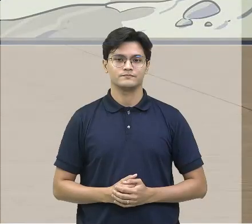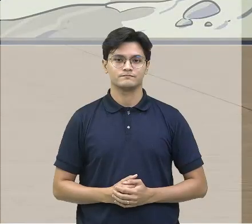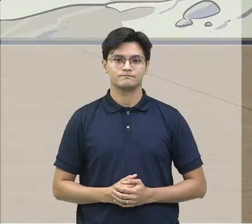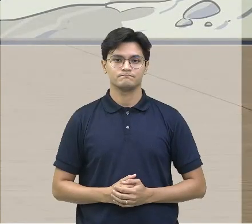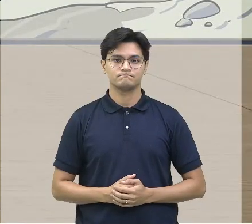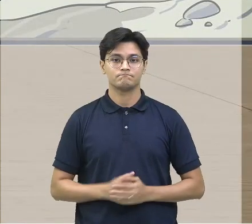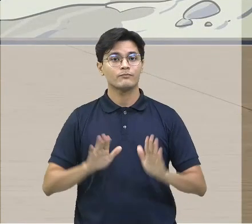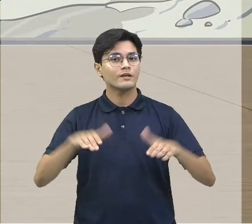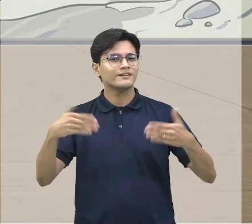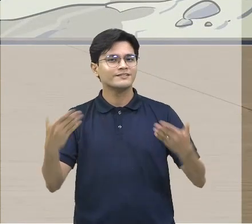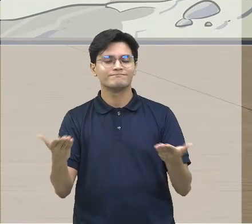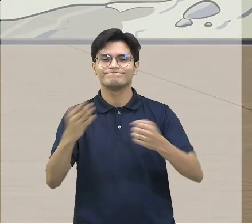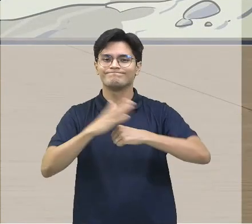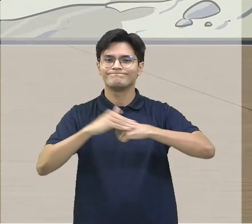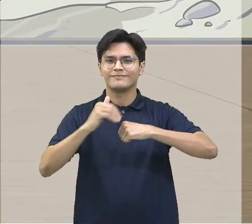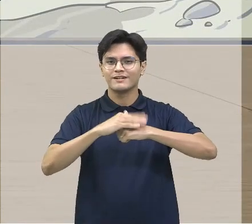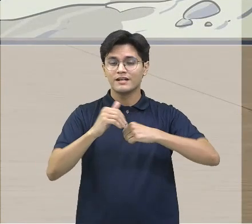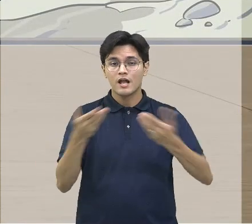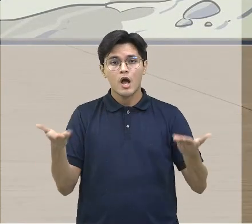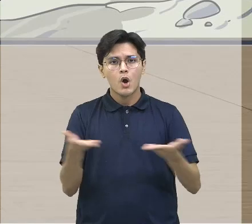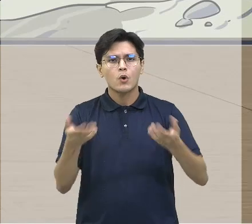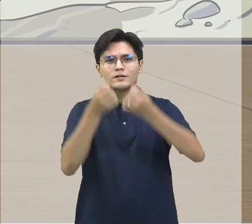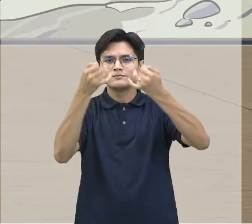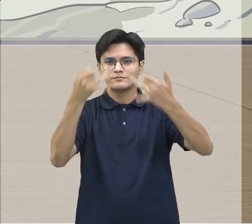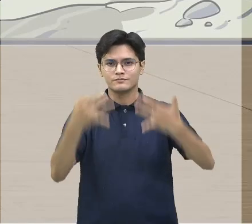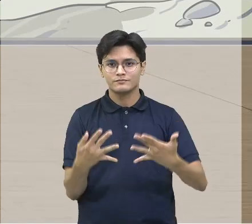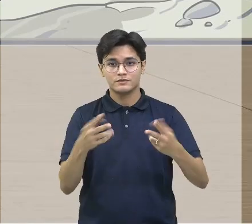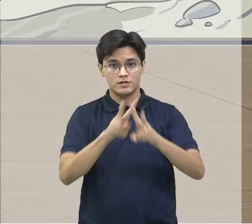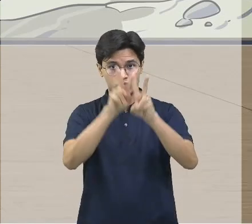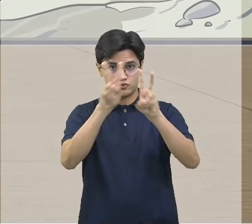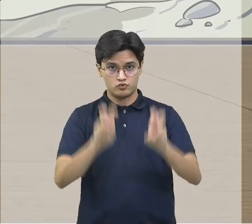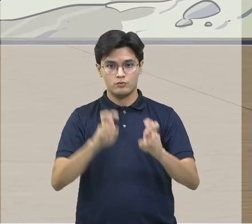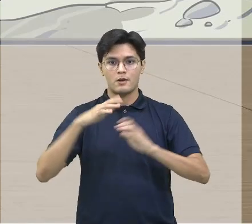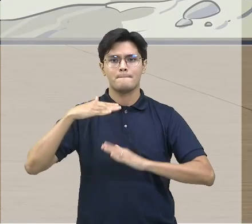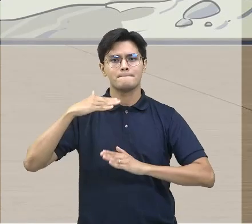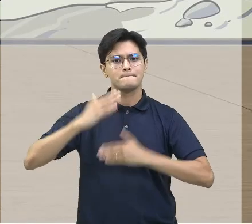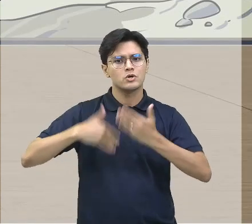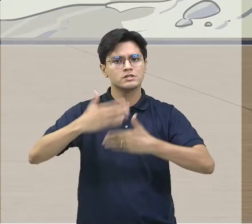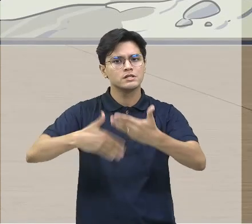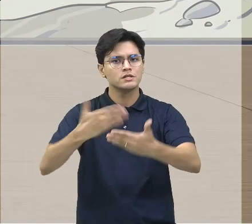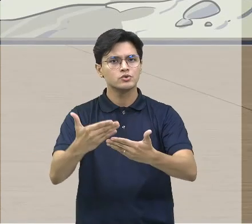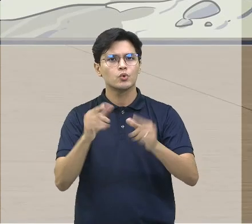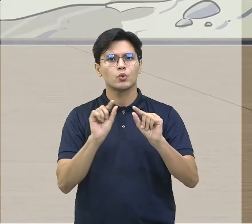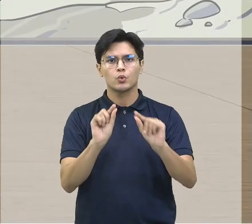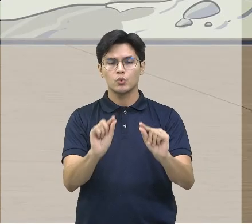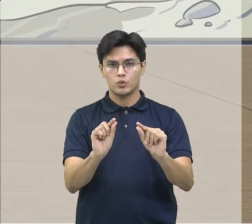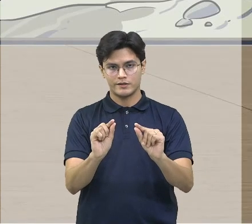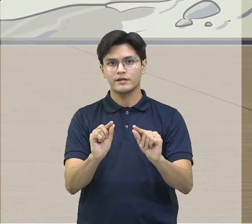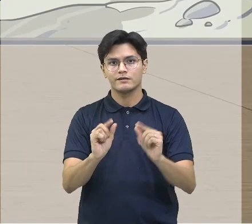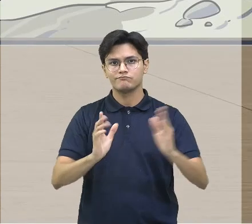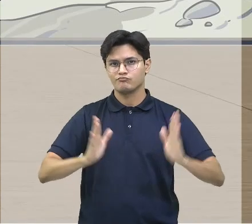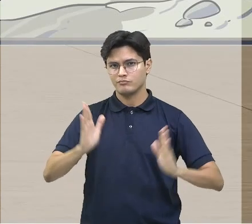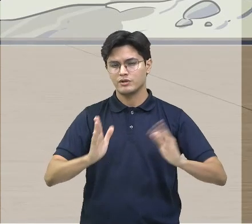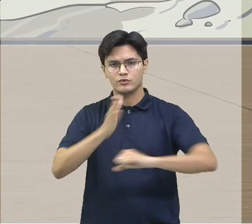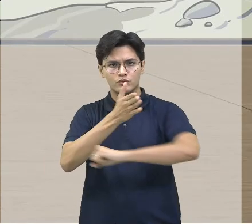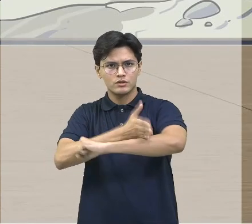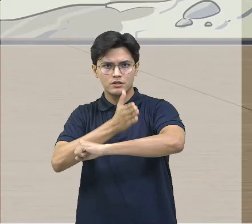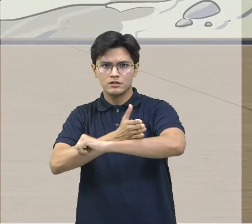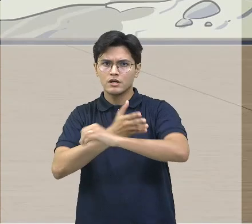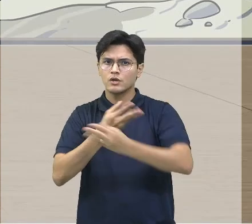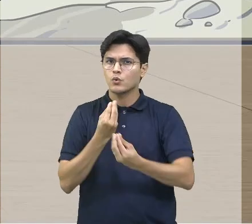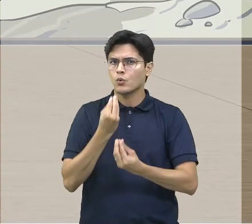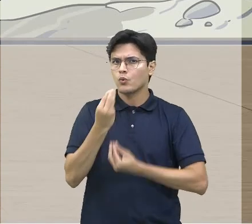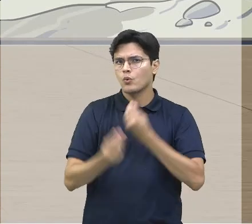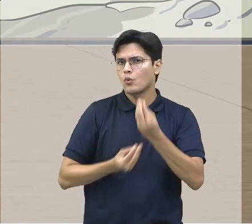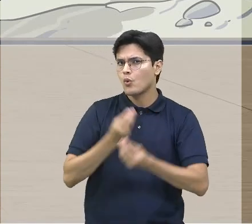Então, meus queridos, vamos falar então sobre o processo de como é que a Idade Média vai se cristalizar, como é que ela vai